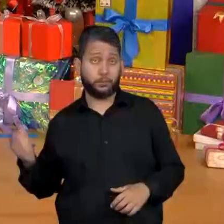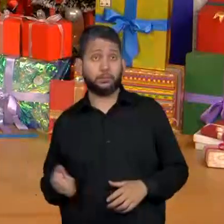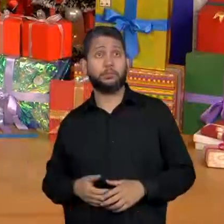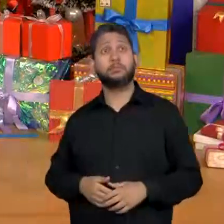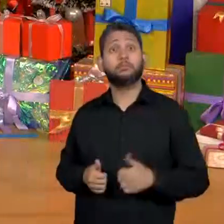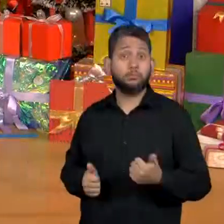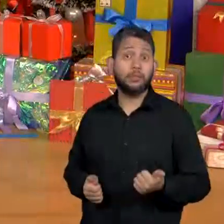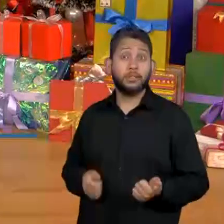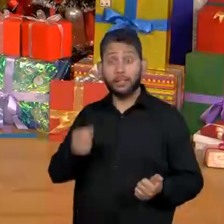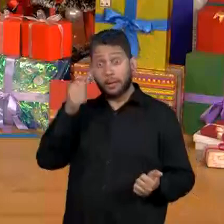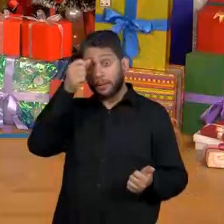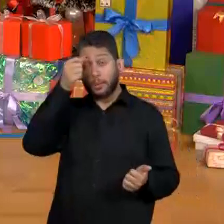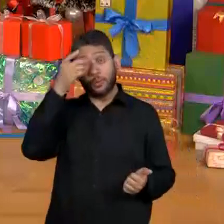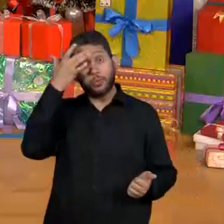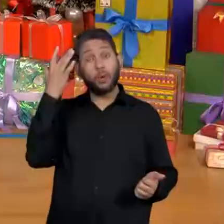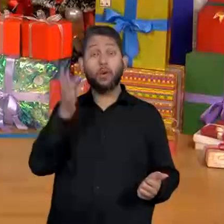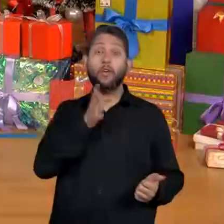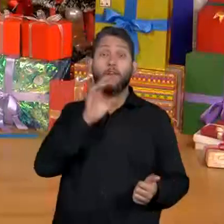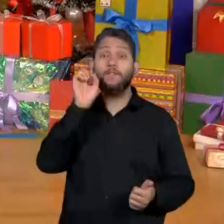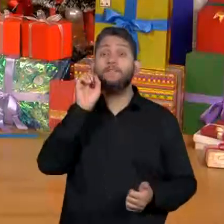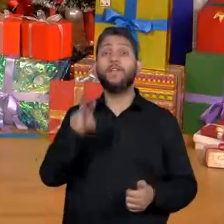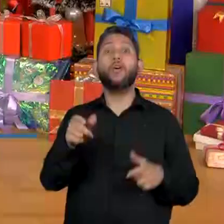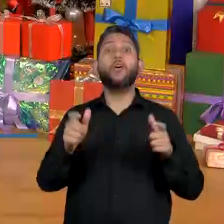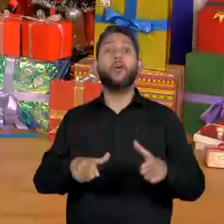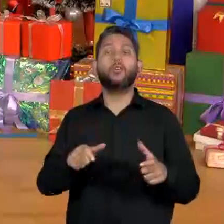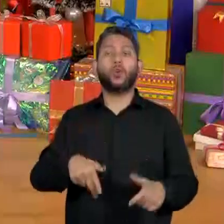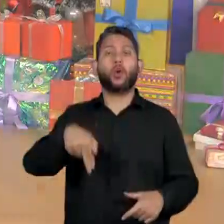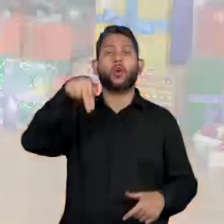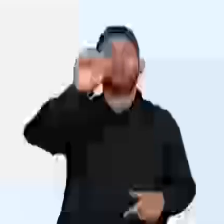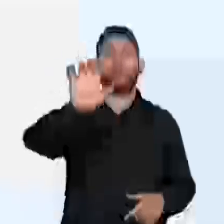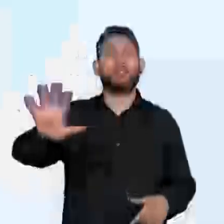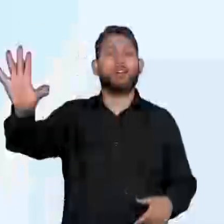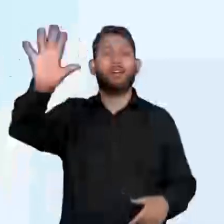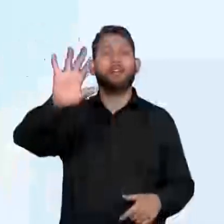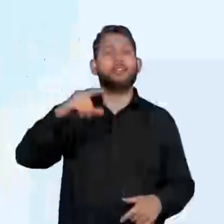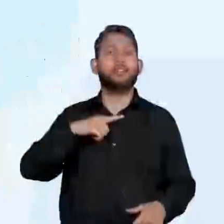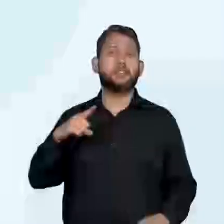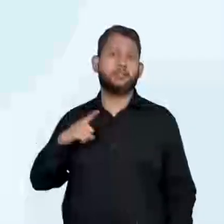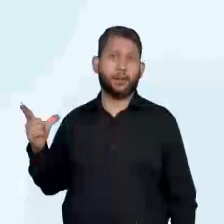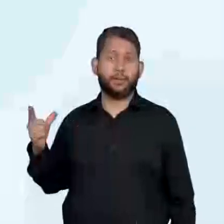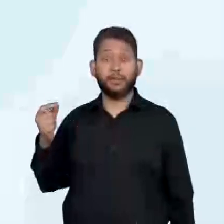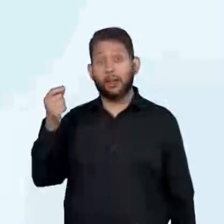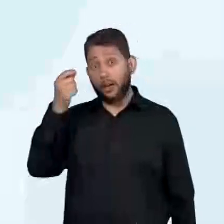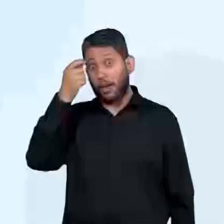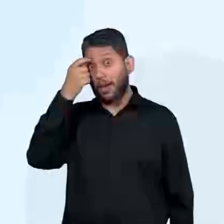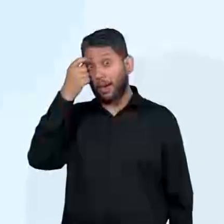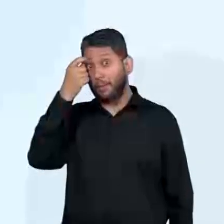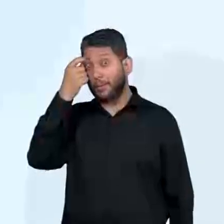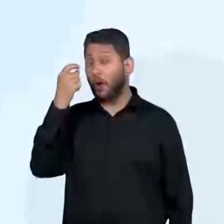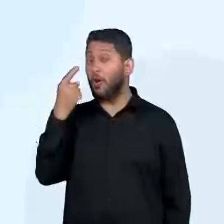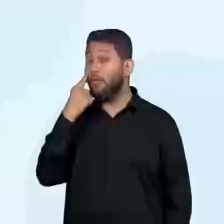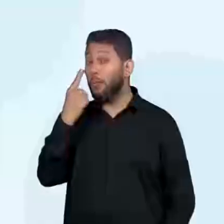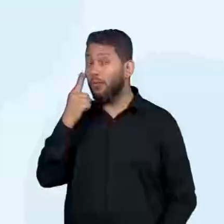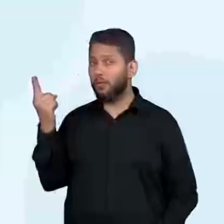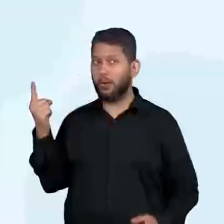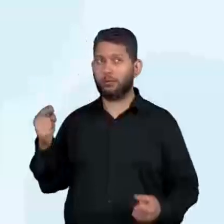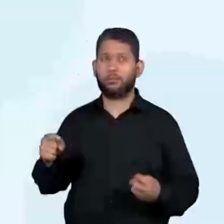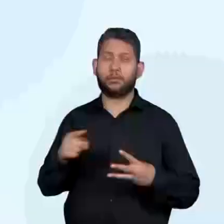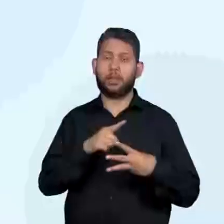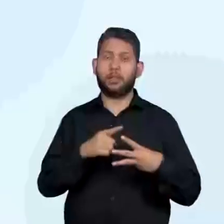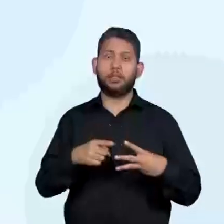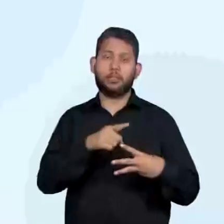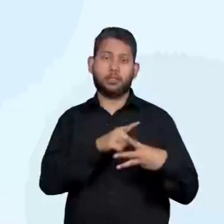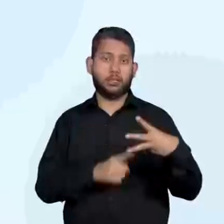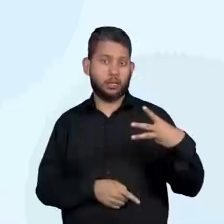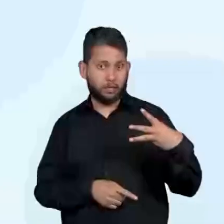o Nordeste, né, Pro? Isso mesmo. Então, olha só, hoje, dentro desses três tipos de